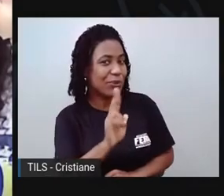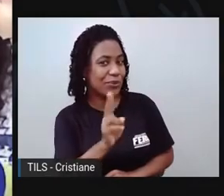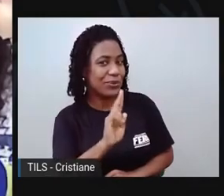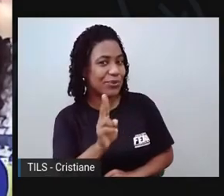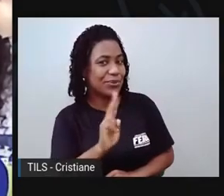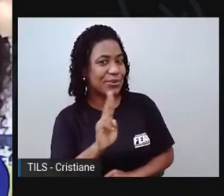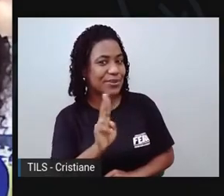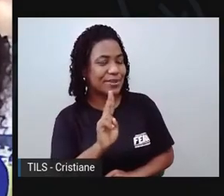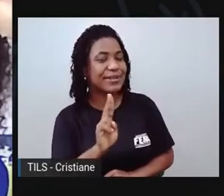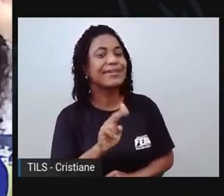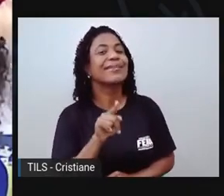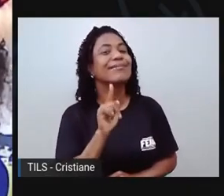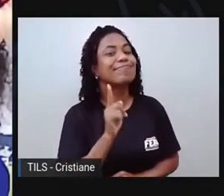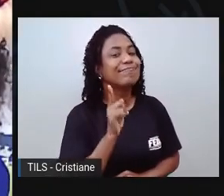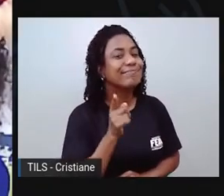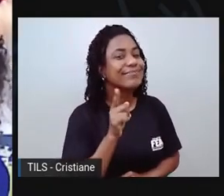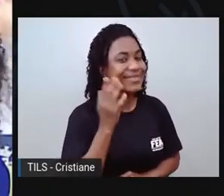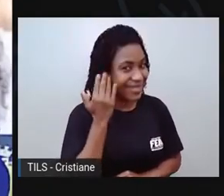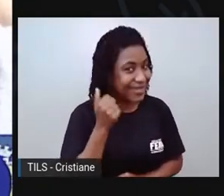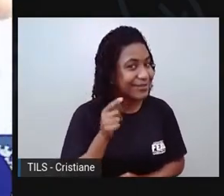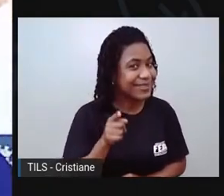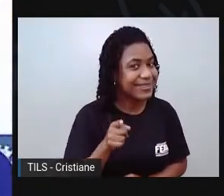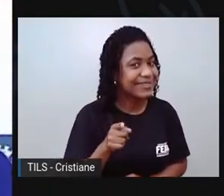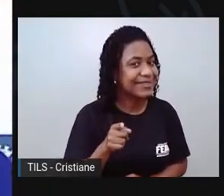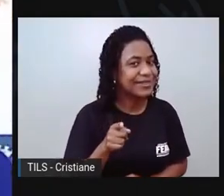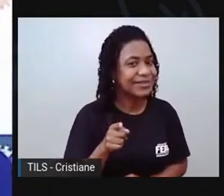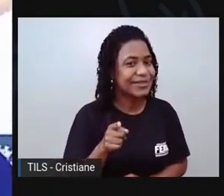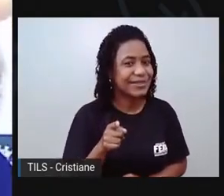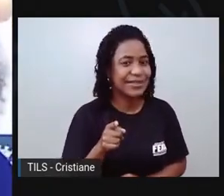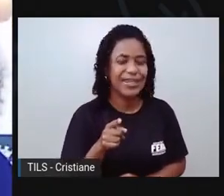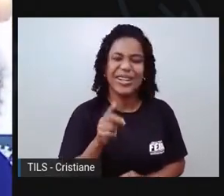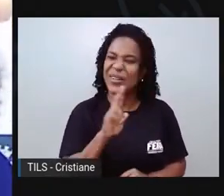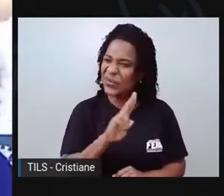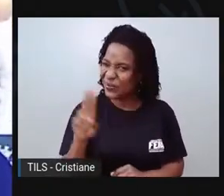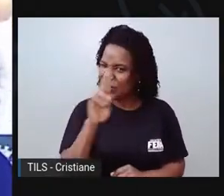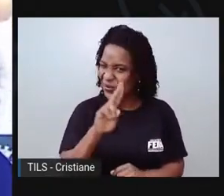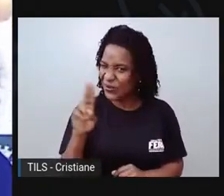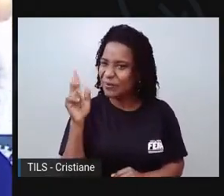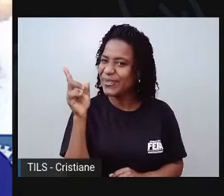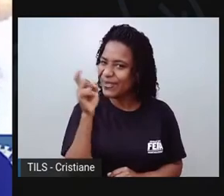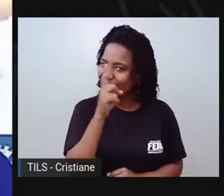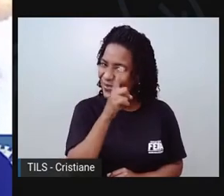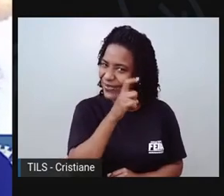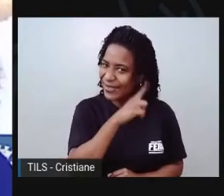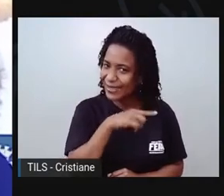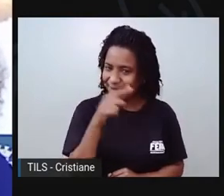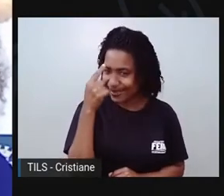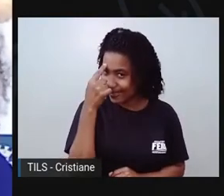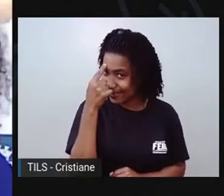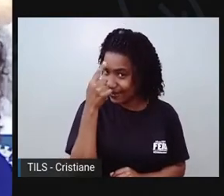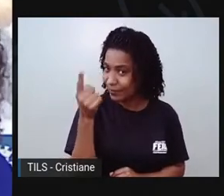Desafio agora para você. É um nome um pouco complicado, mas deixa eu lembrar.